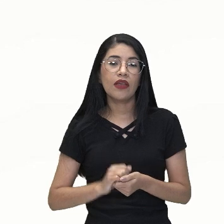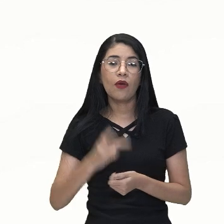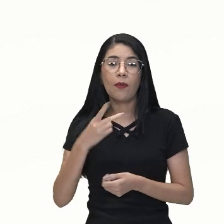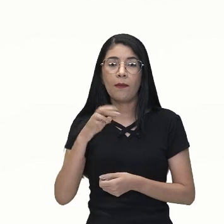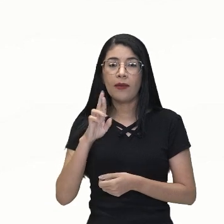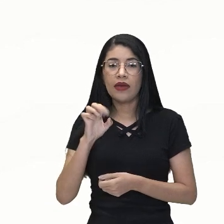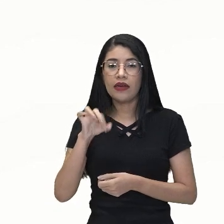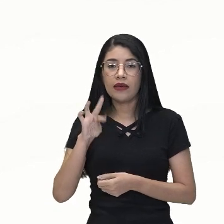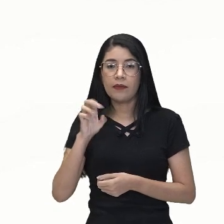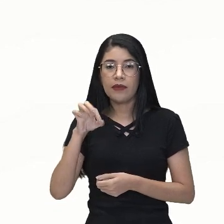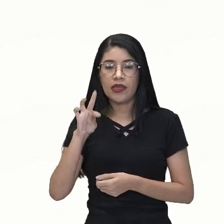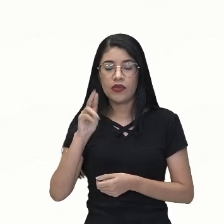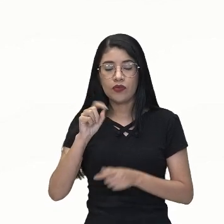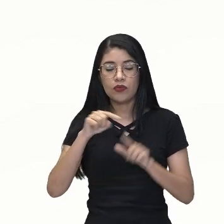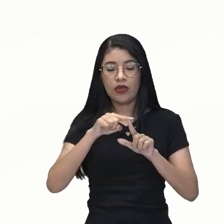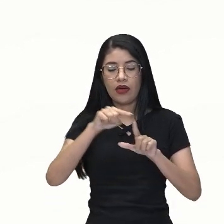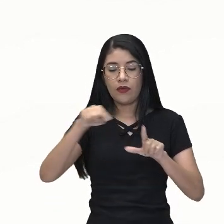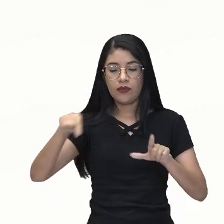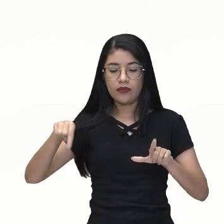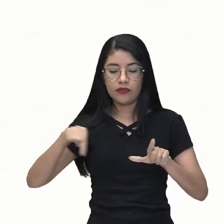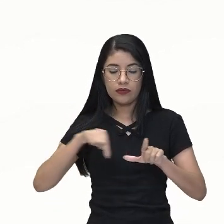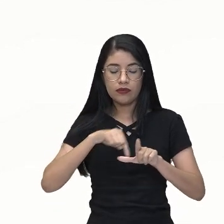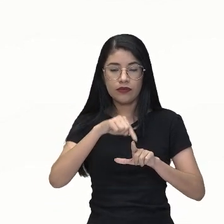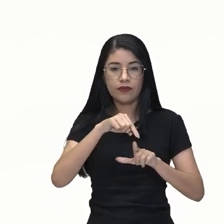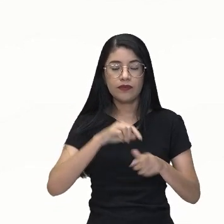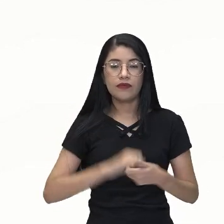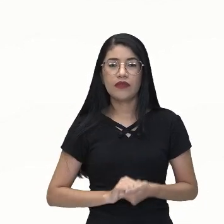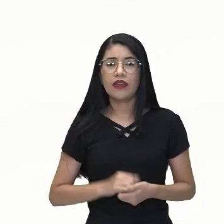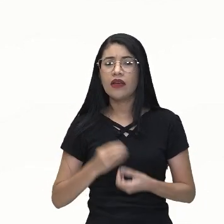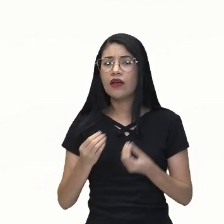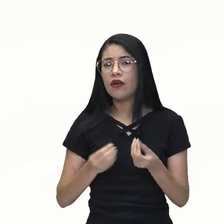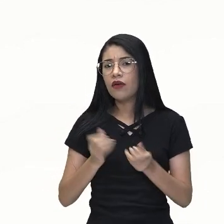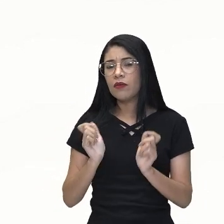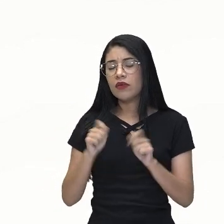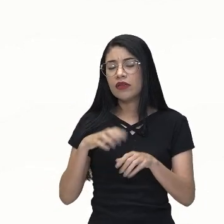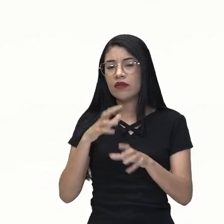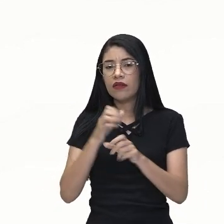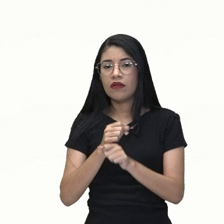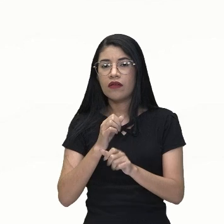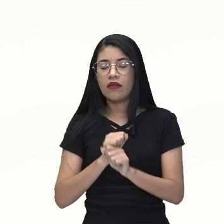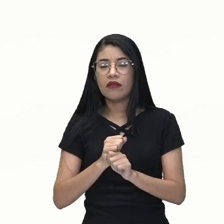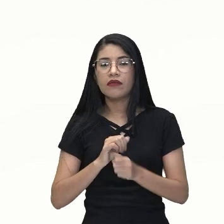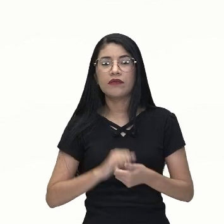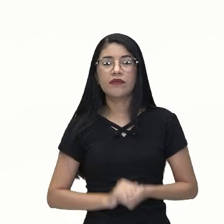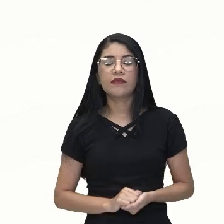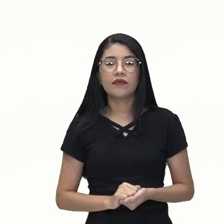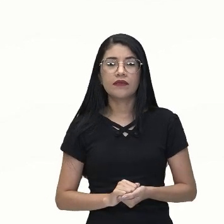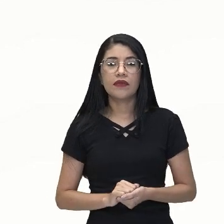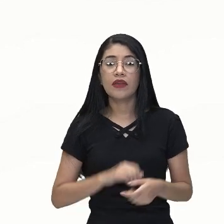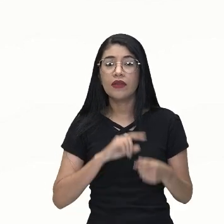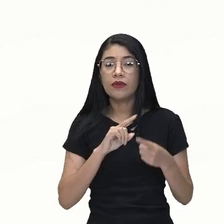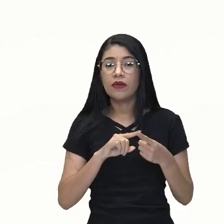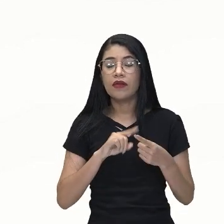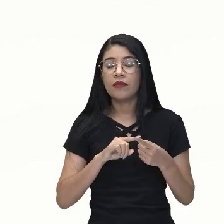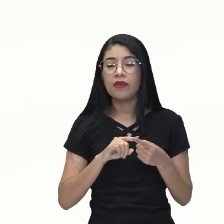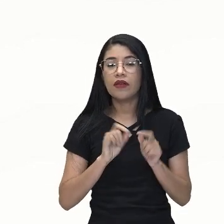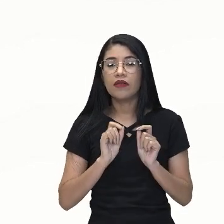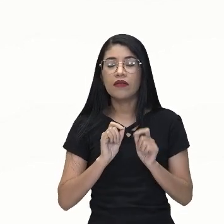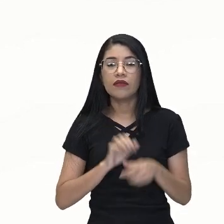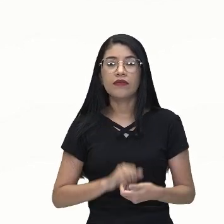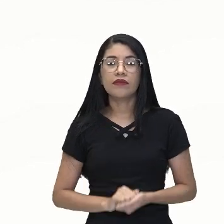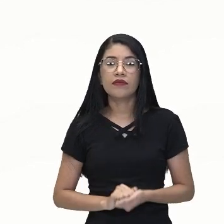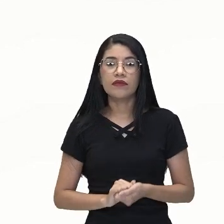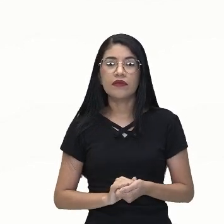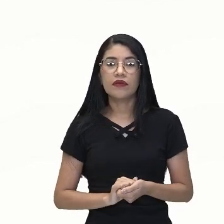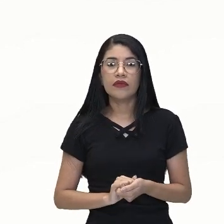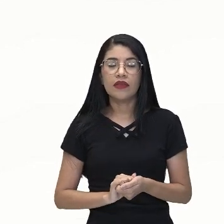né? Então vejamos. Uma maneira de você resolver é a seguinte. Como cada uma dessas medidas